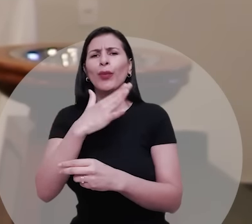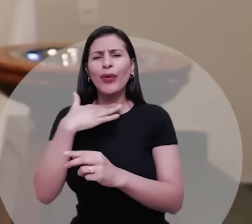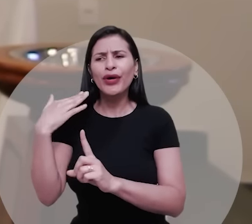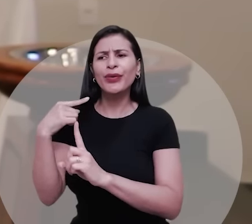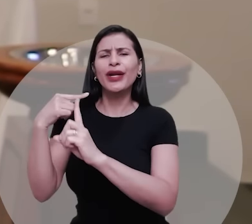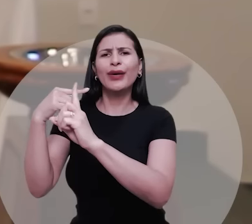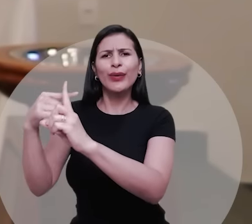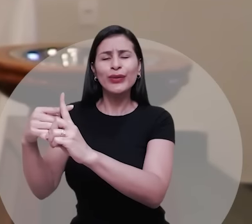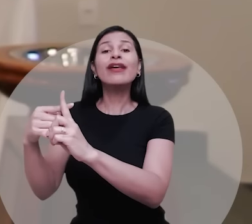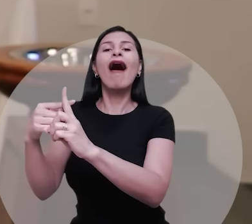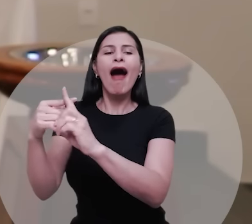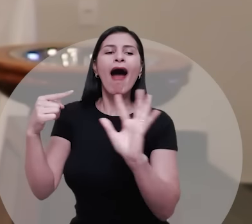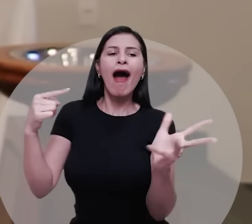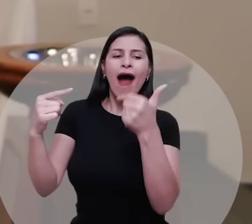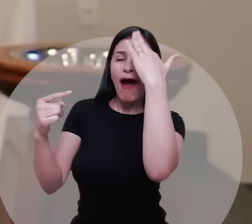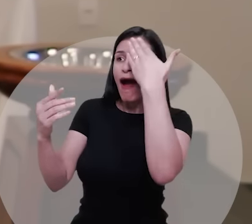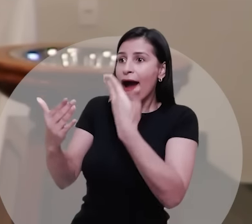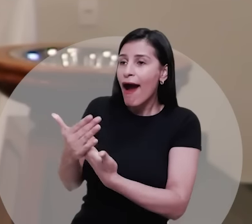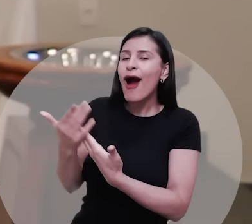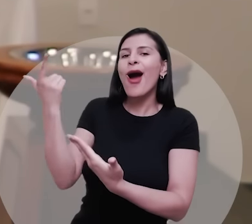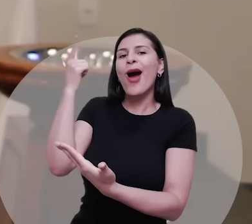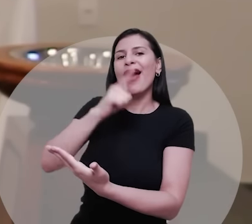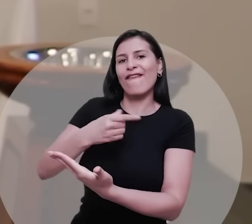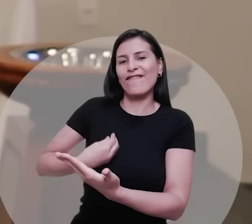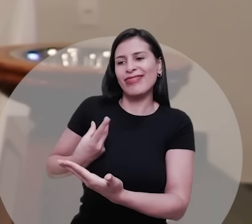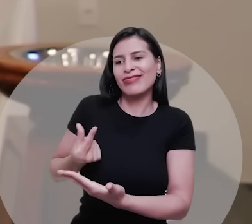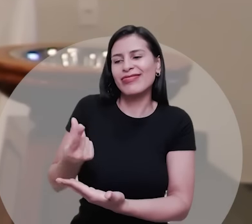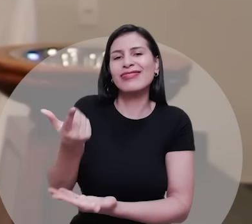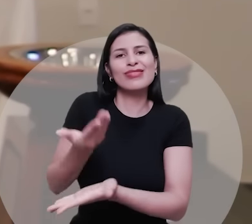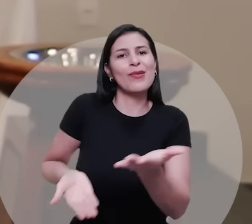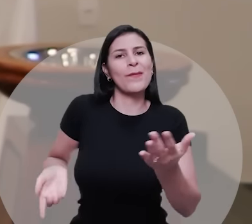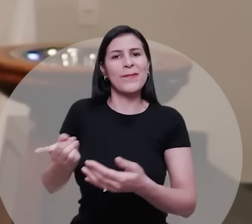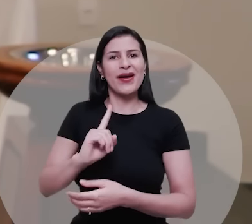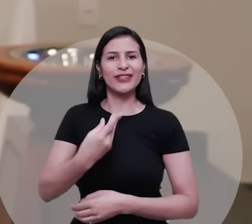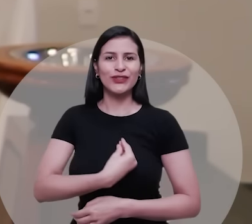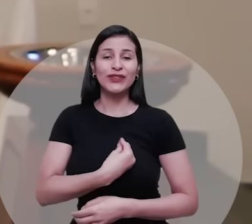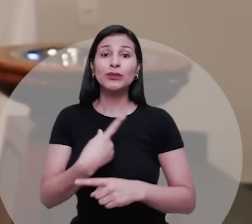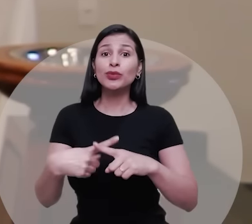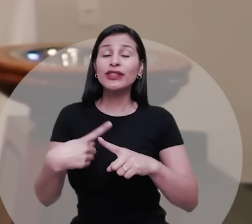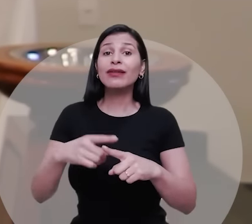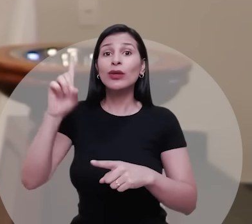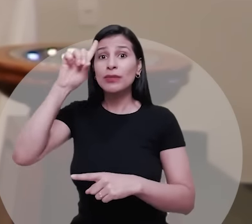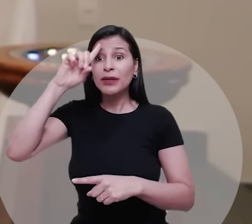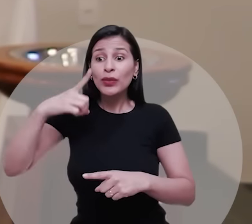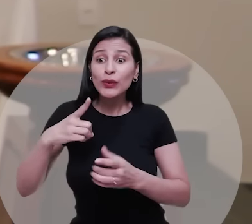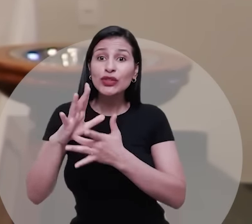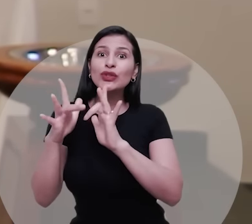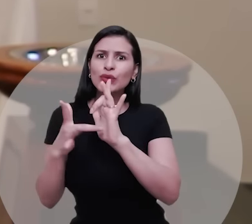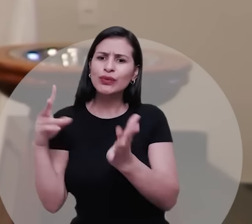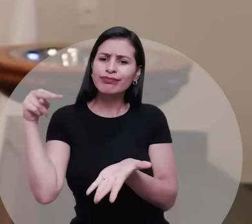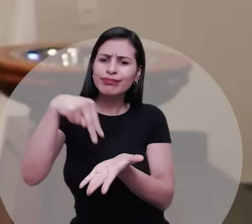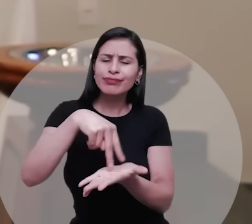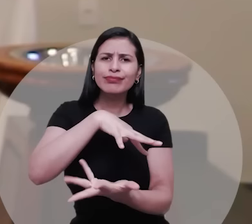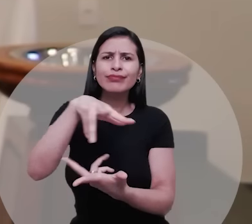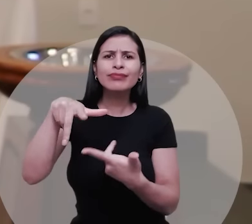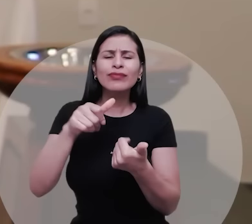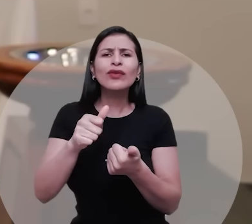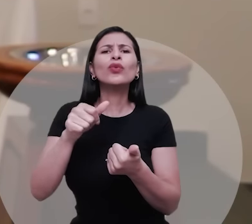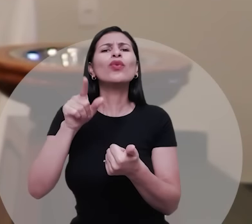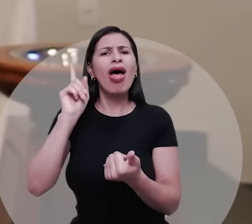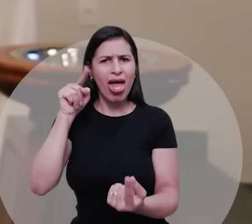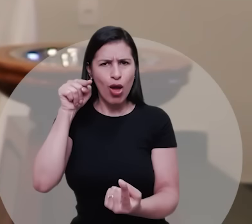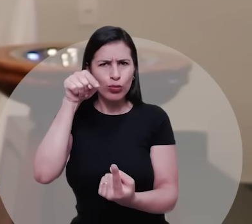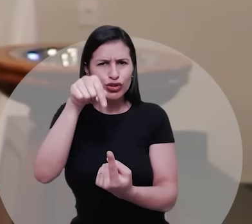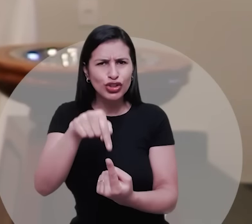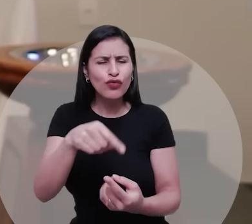tenha a vida eterna. Porque Deus enviou o seu Filho ao mundo, não para que condenasse o mundo, mas para que o